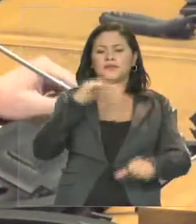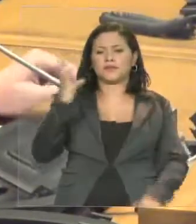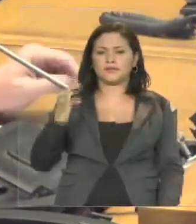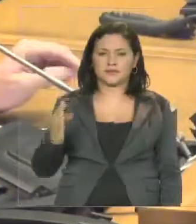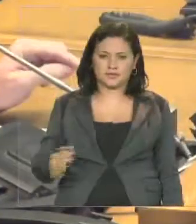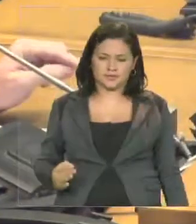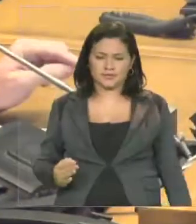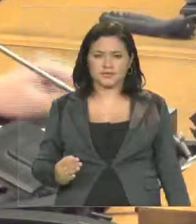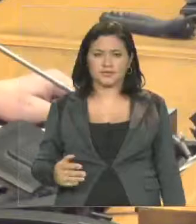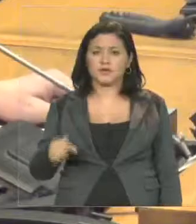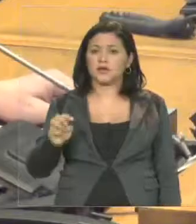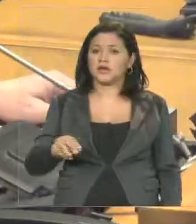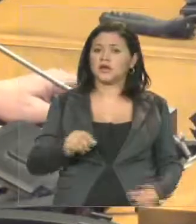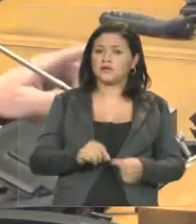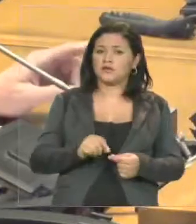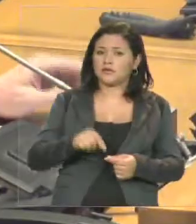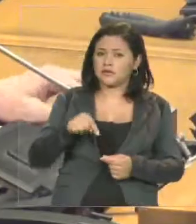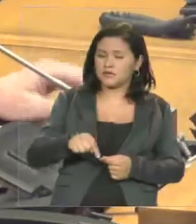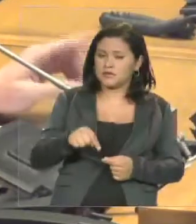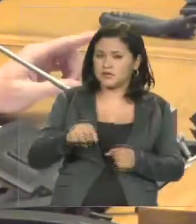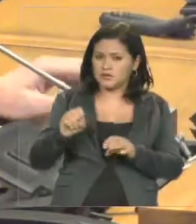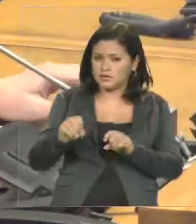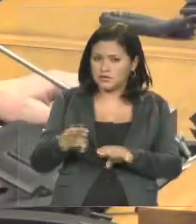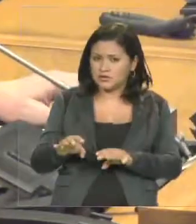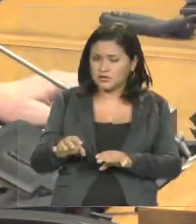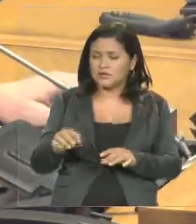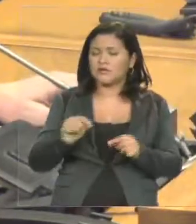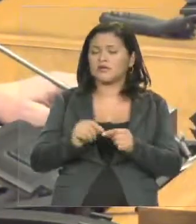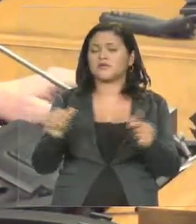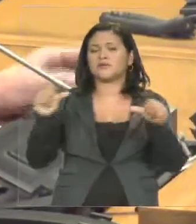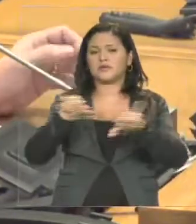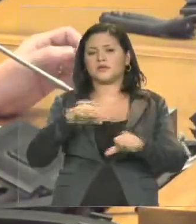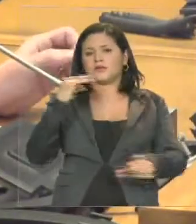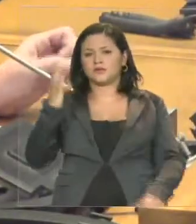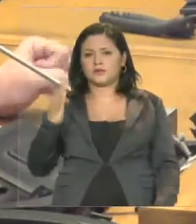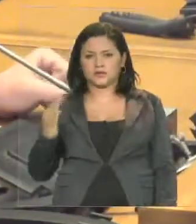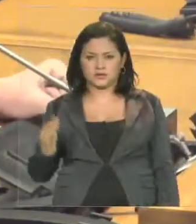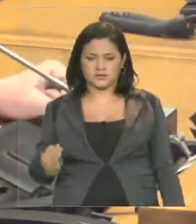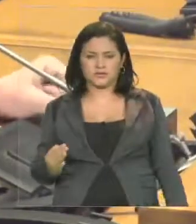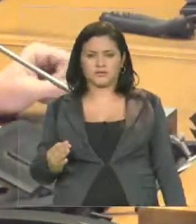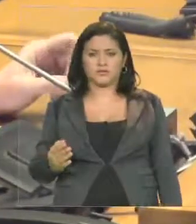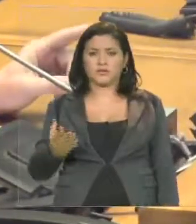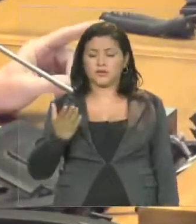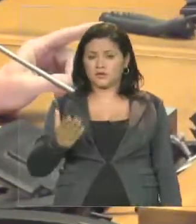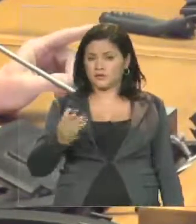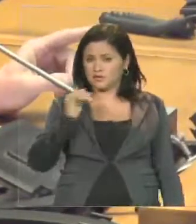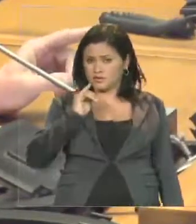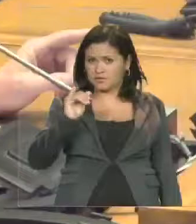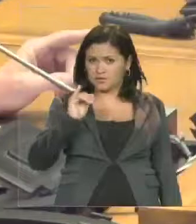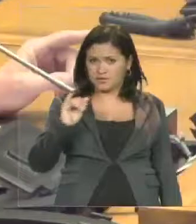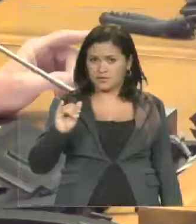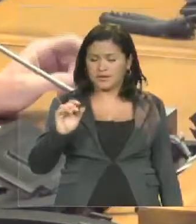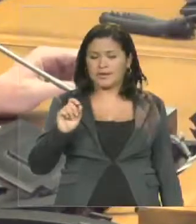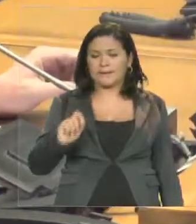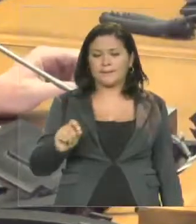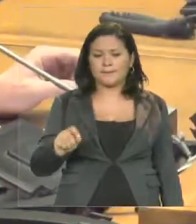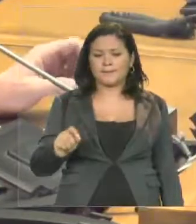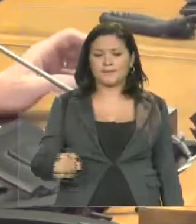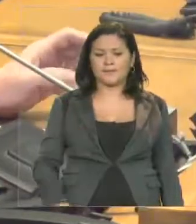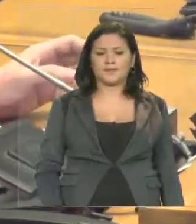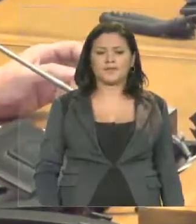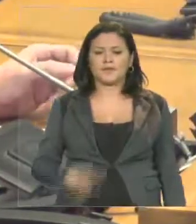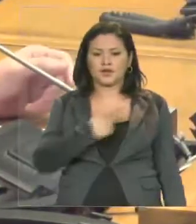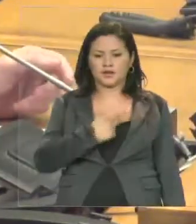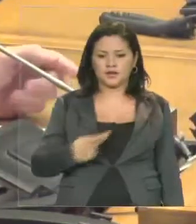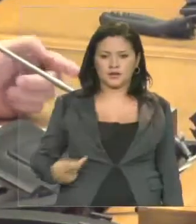com a educação está inviabilizando o país. E Vossa Excelência diz com muita propriedade que o presidente